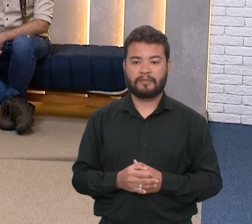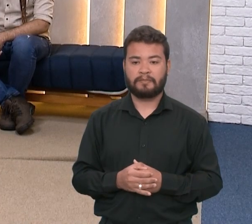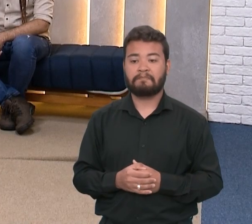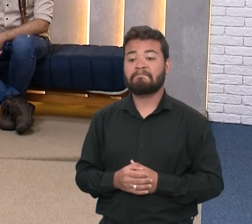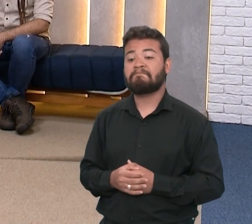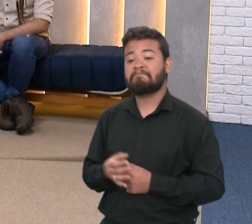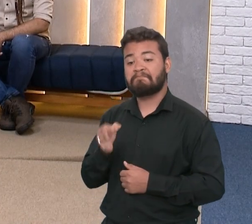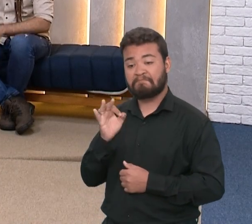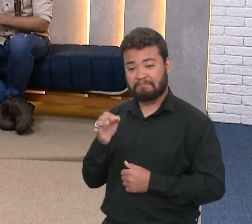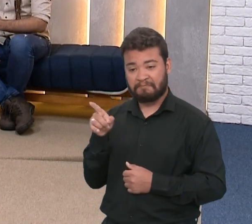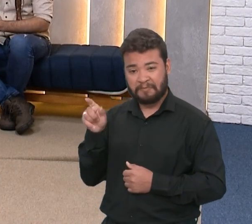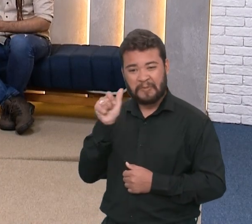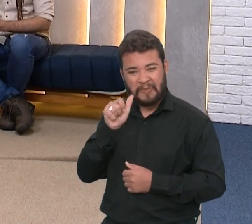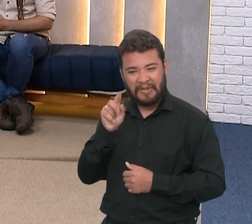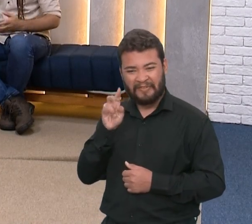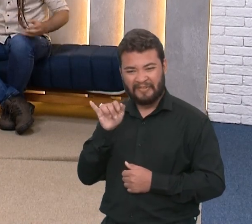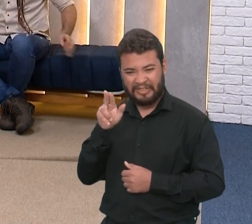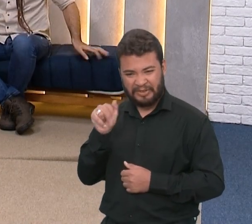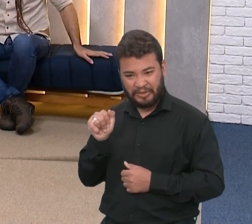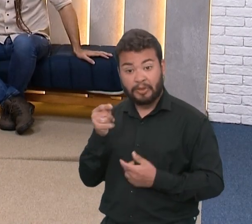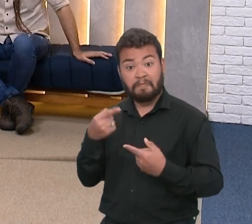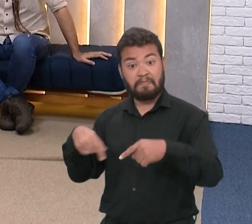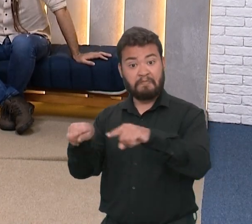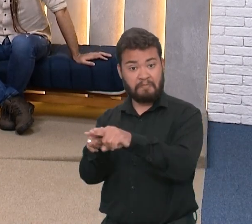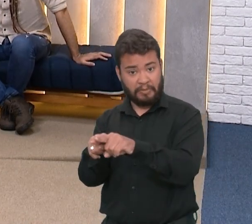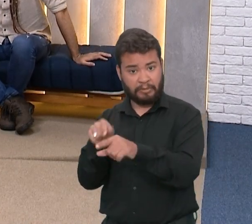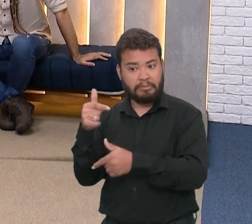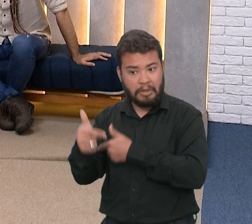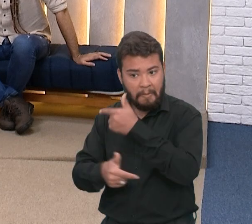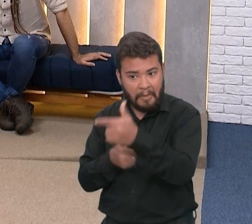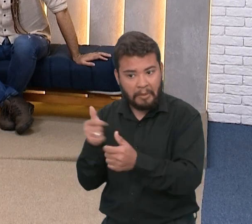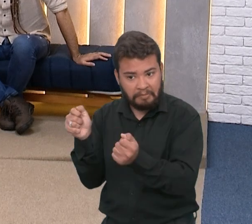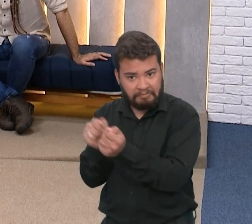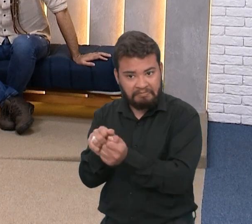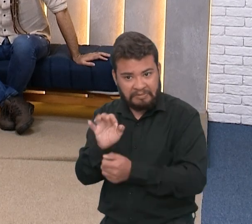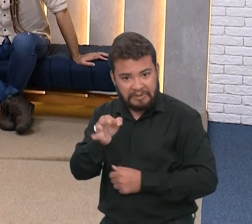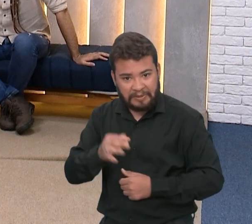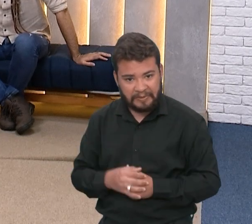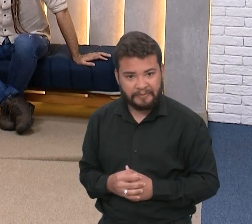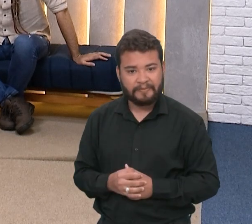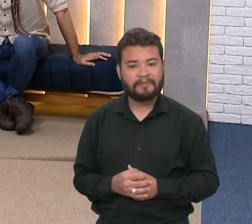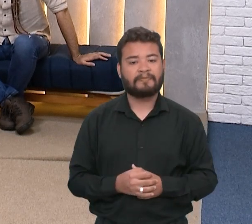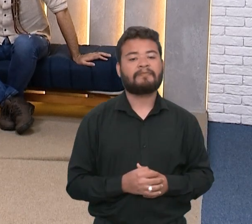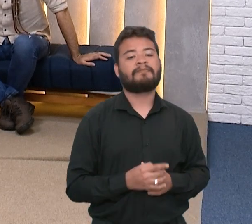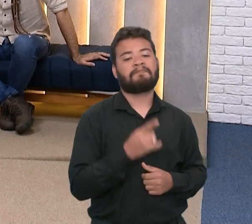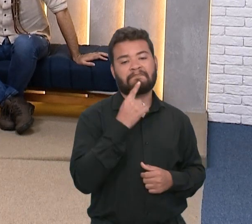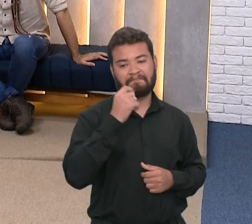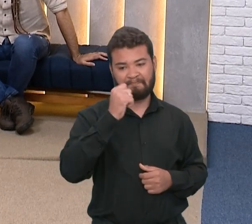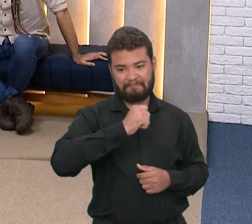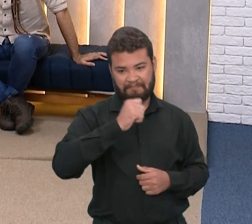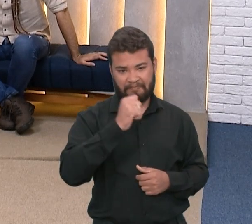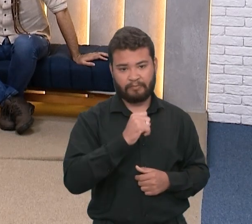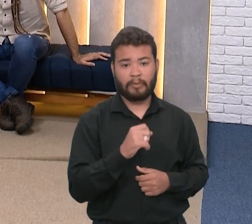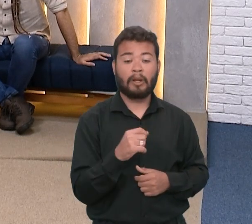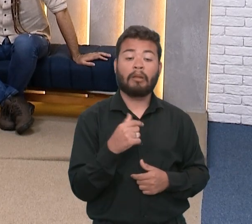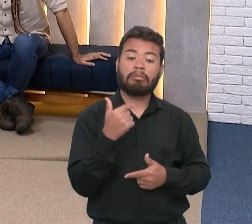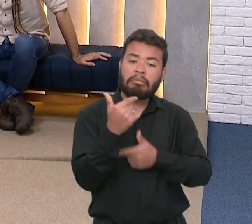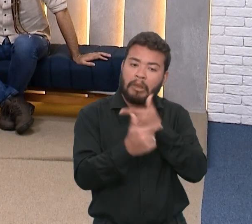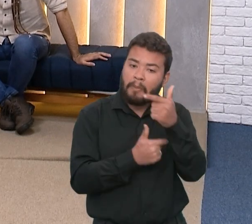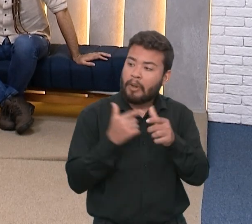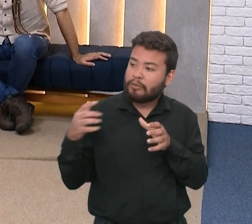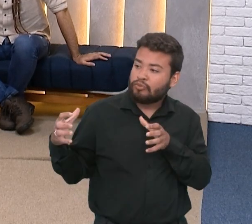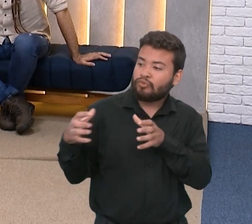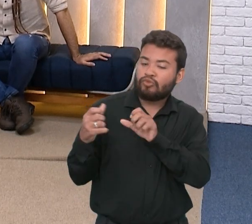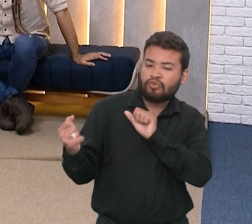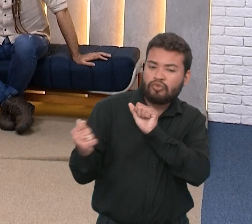Muito bem, a Virginia é mais uma das parceiras, né, professor? Sim, Cássio. A Virginia trabalha comigo talvez há cerca de 10